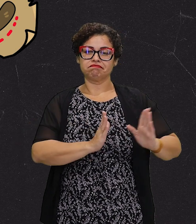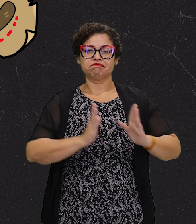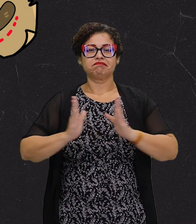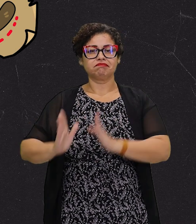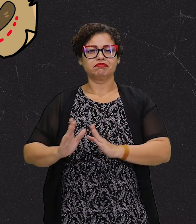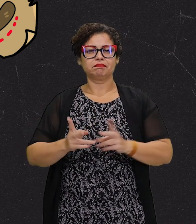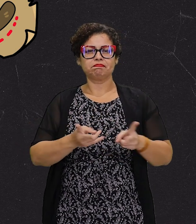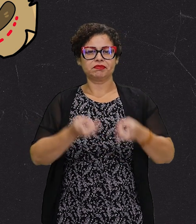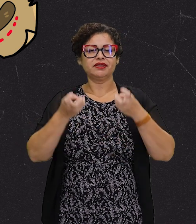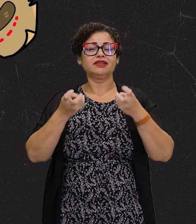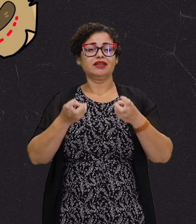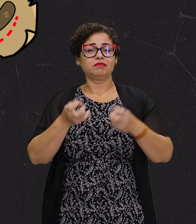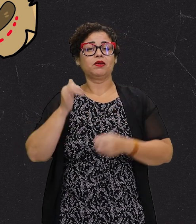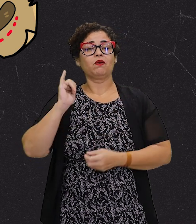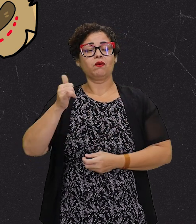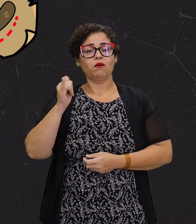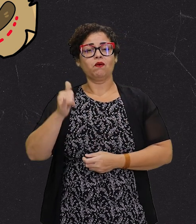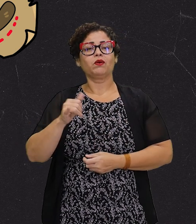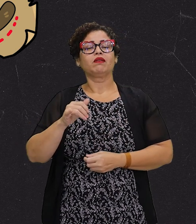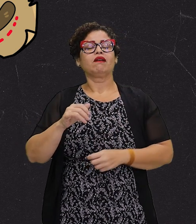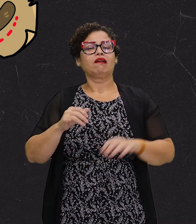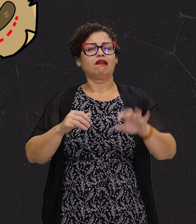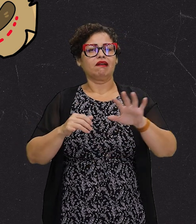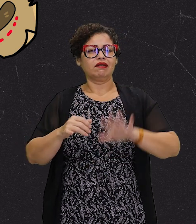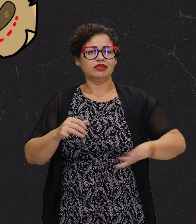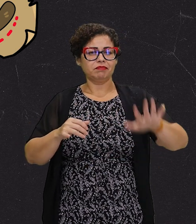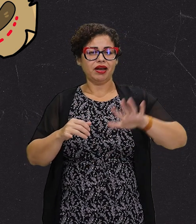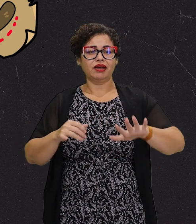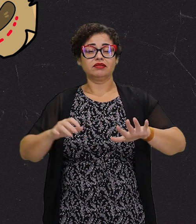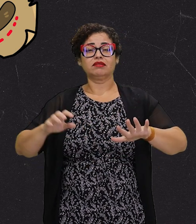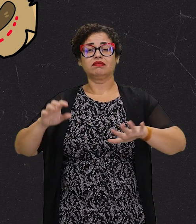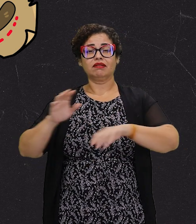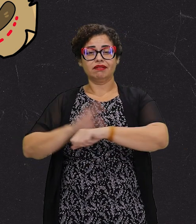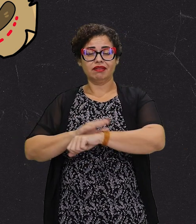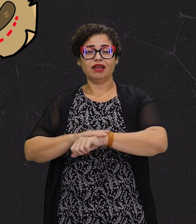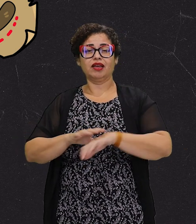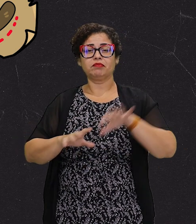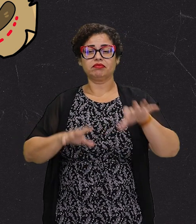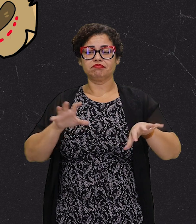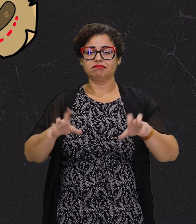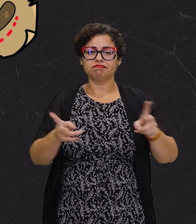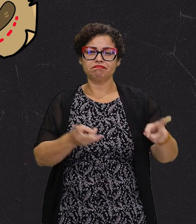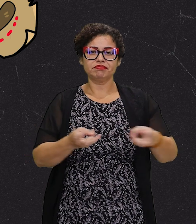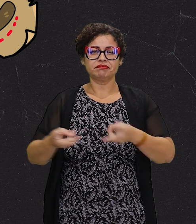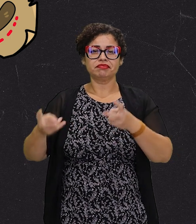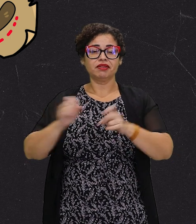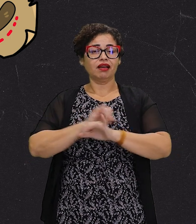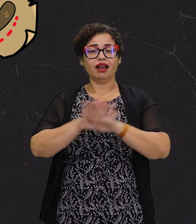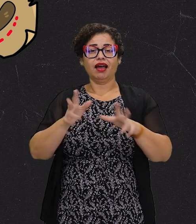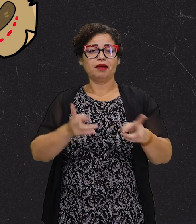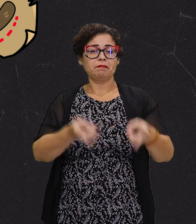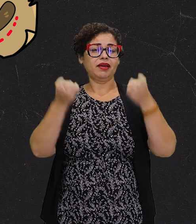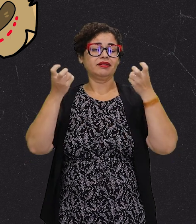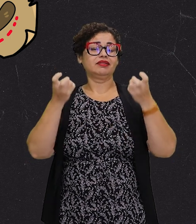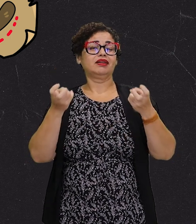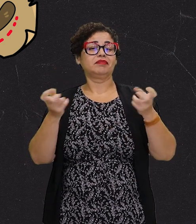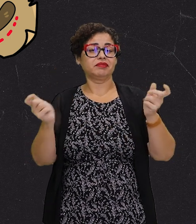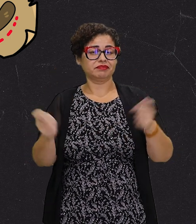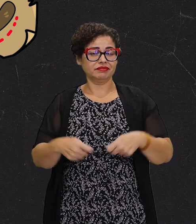demarcados. Nos contos, o tempo e o espaço onde a narrativa ocorre são claramente